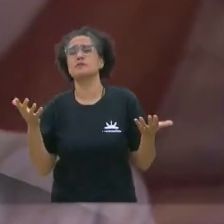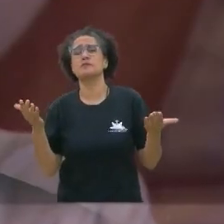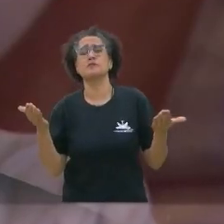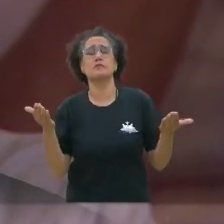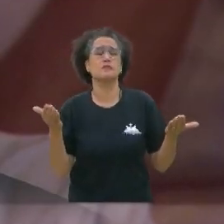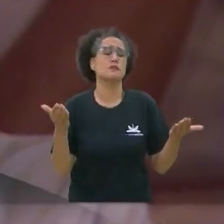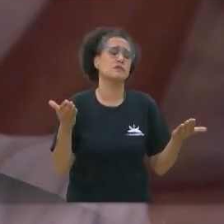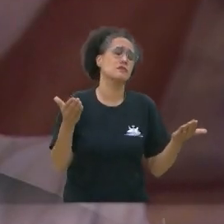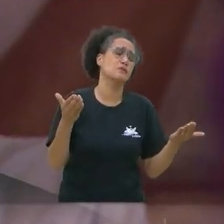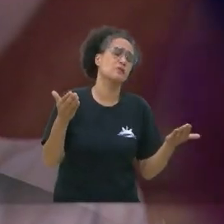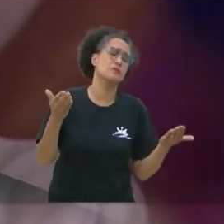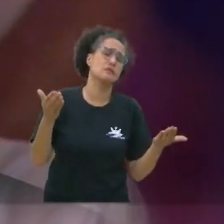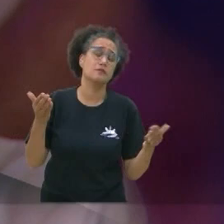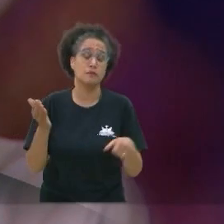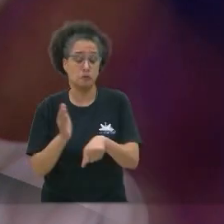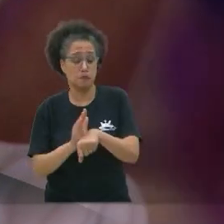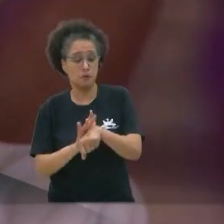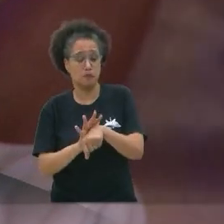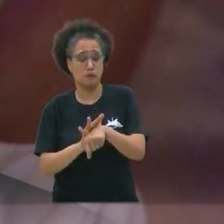ir. Cura.